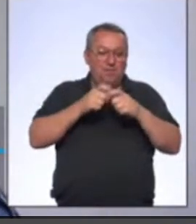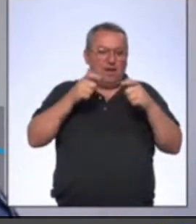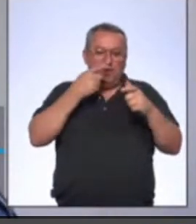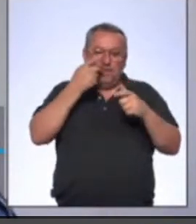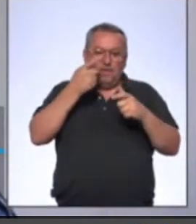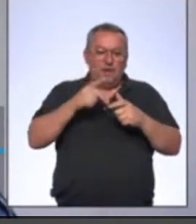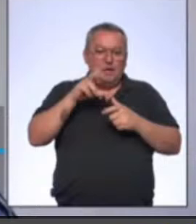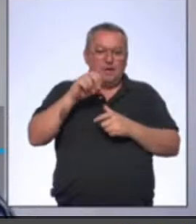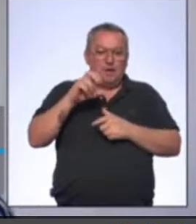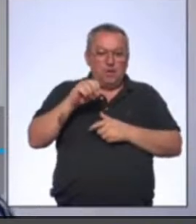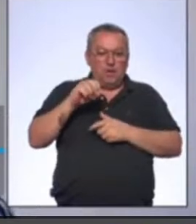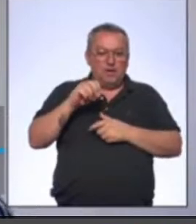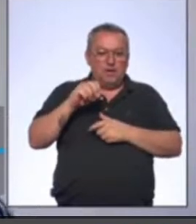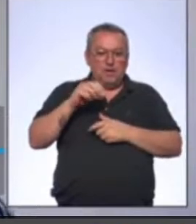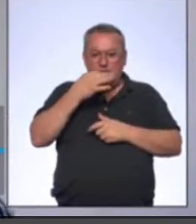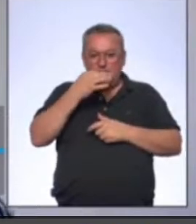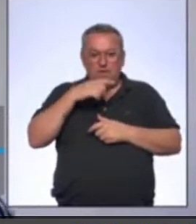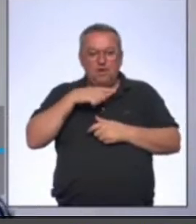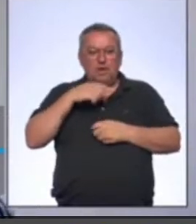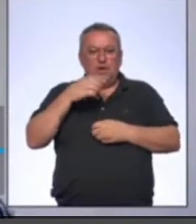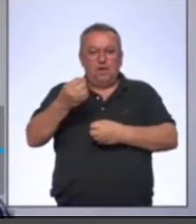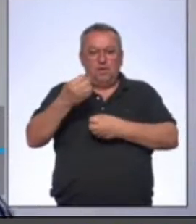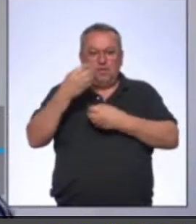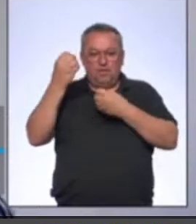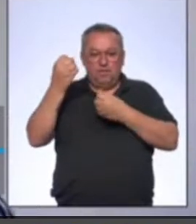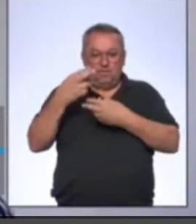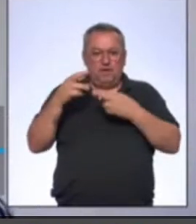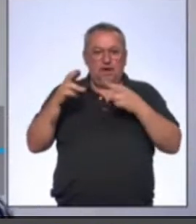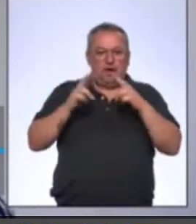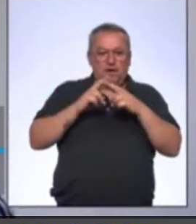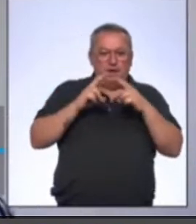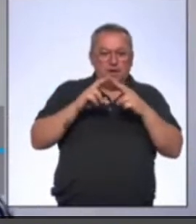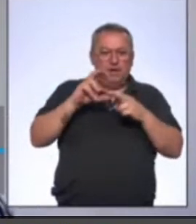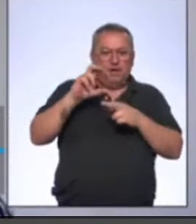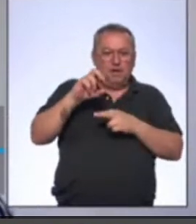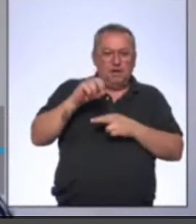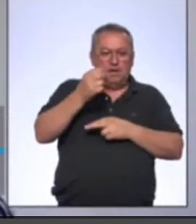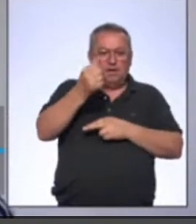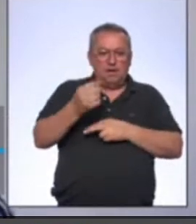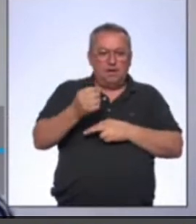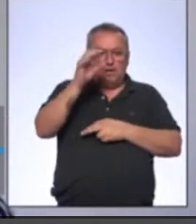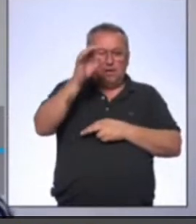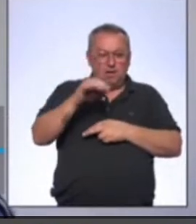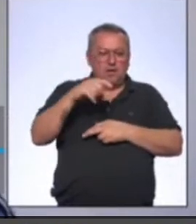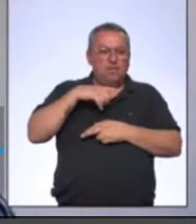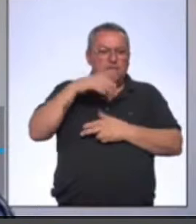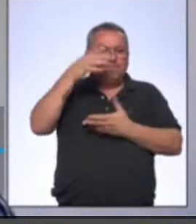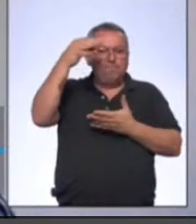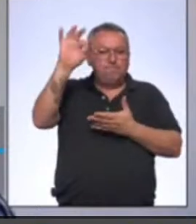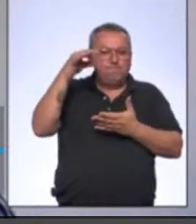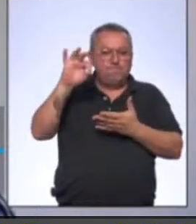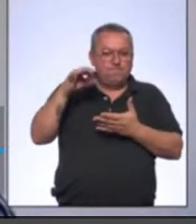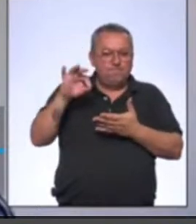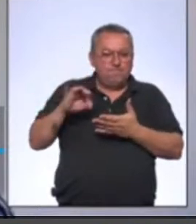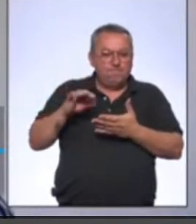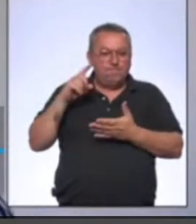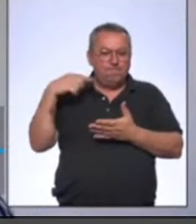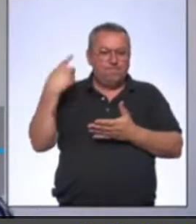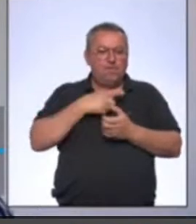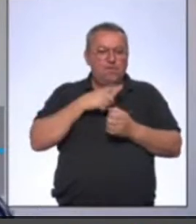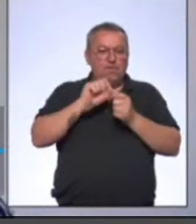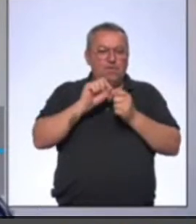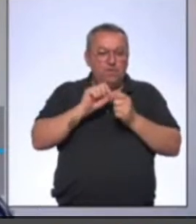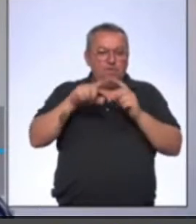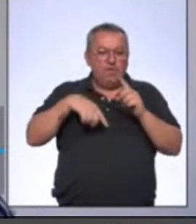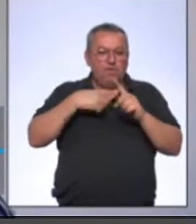assim, 50%, a gente tem os dados da rede, né? 50%, 60% acaba acertando. A gente fez esse item com um pouco